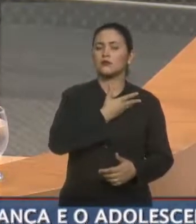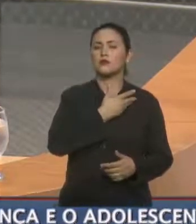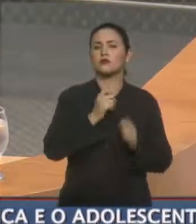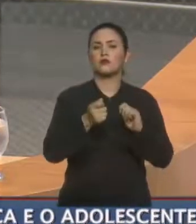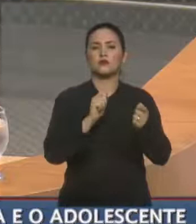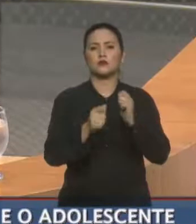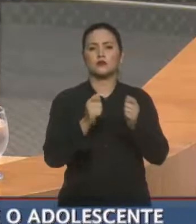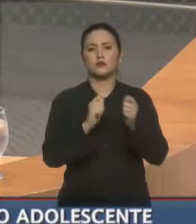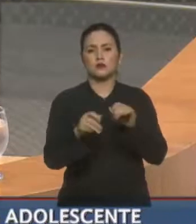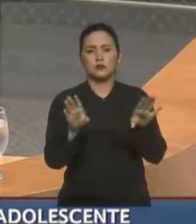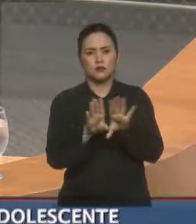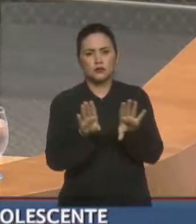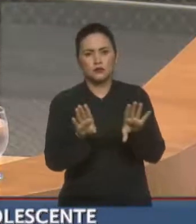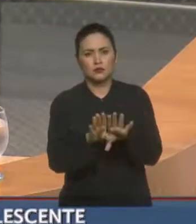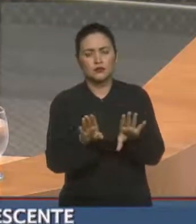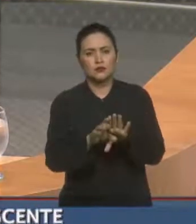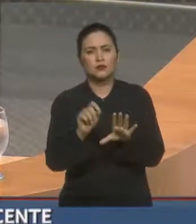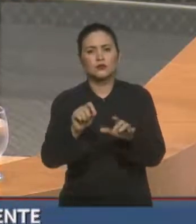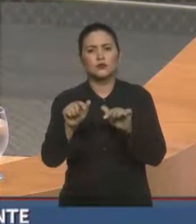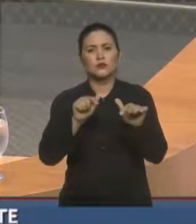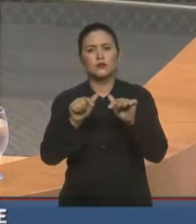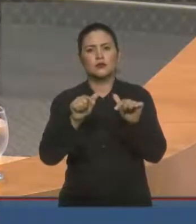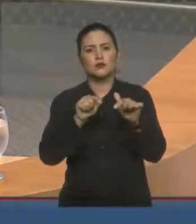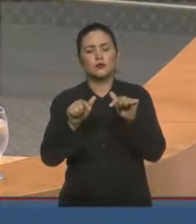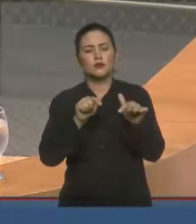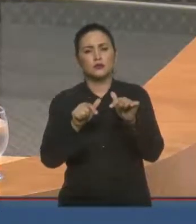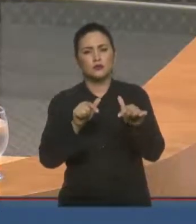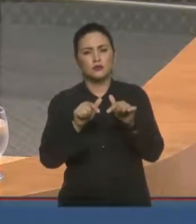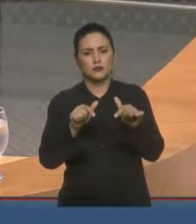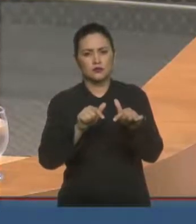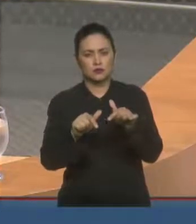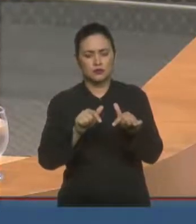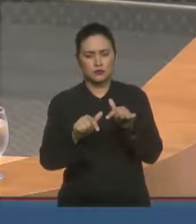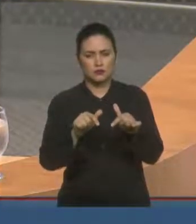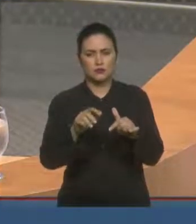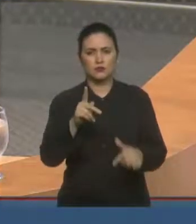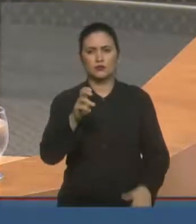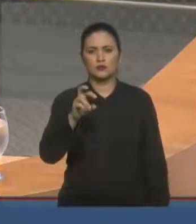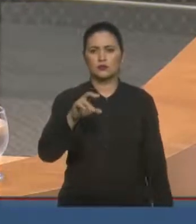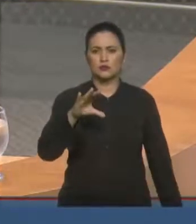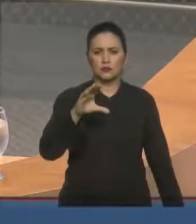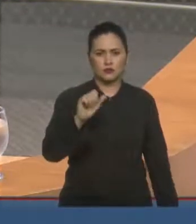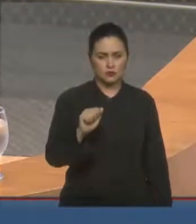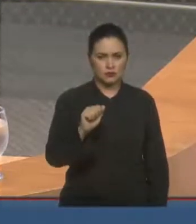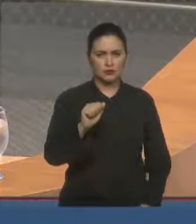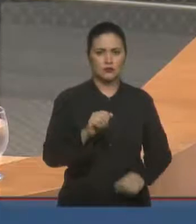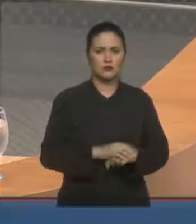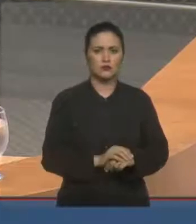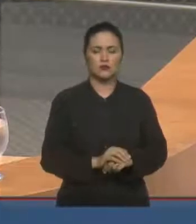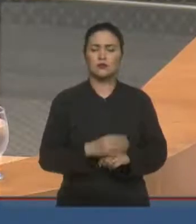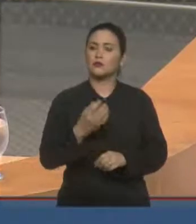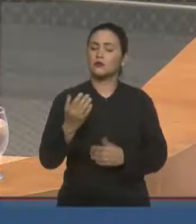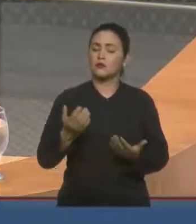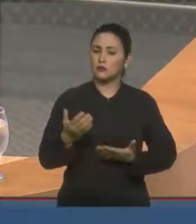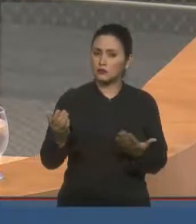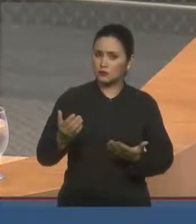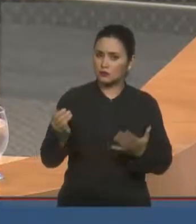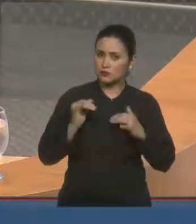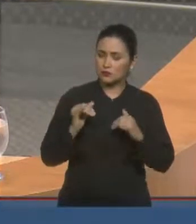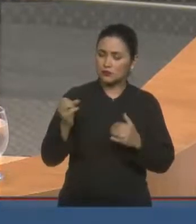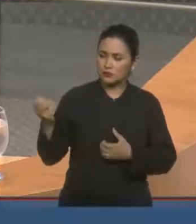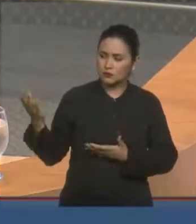que estão nas atividades fim da perícia oficial no Estado do Maranhão. E aqui fazer o registro da presença ali do nosso amigo